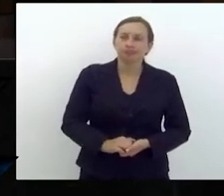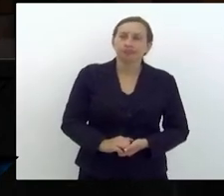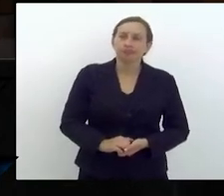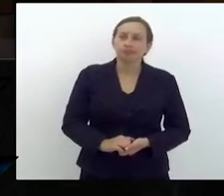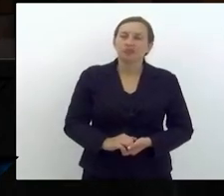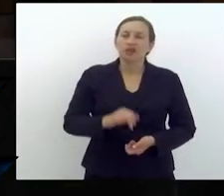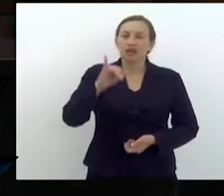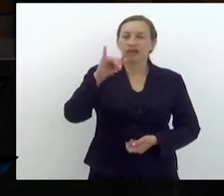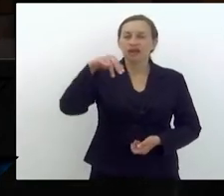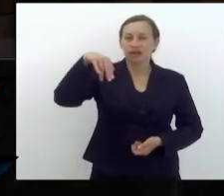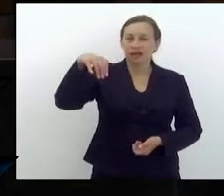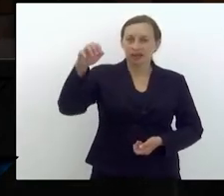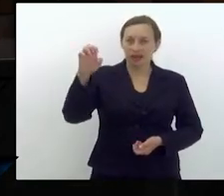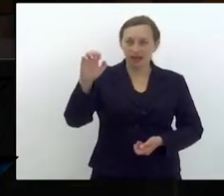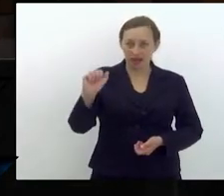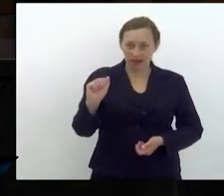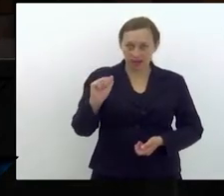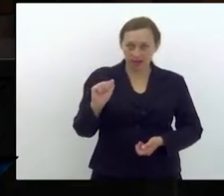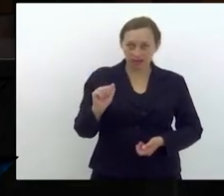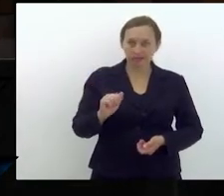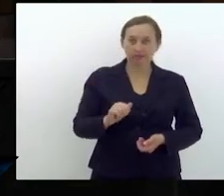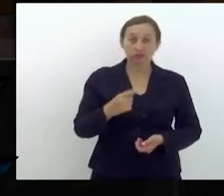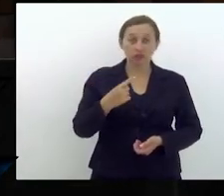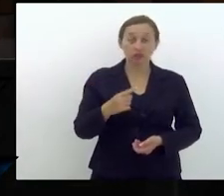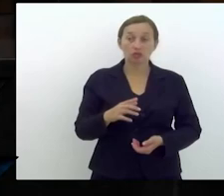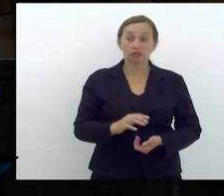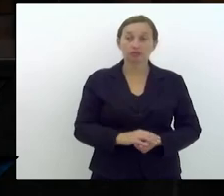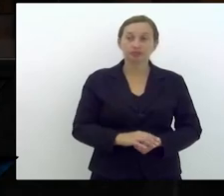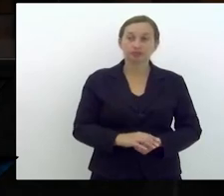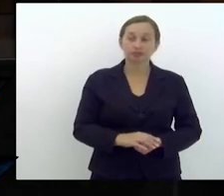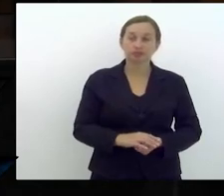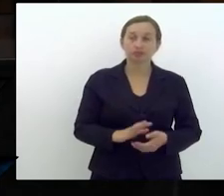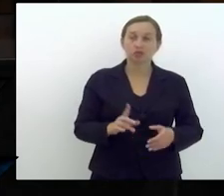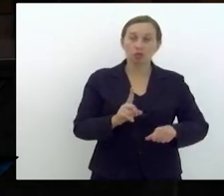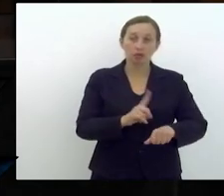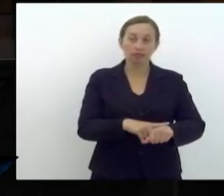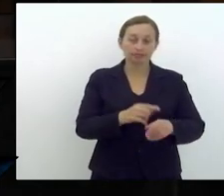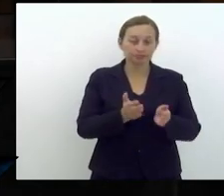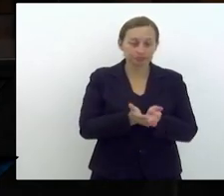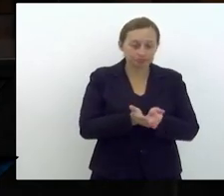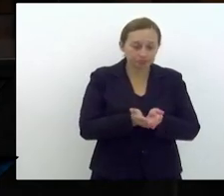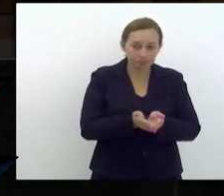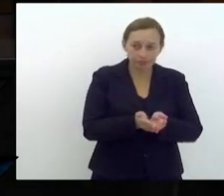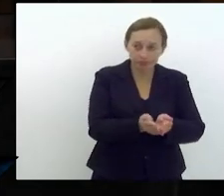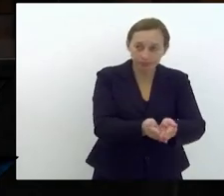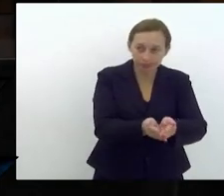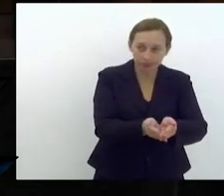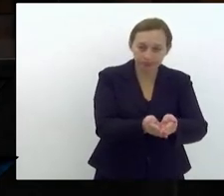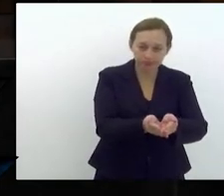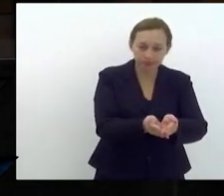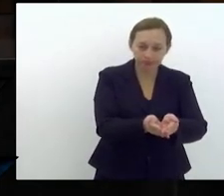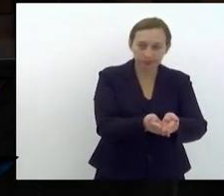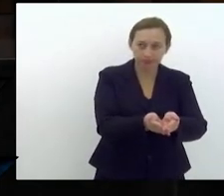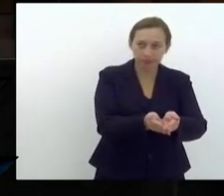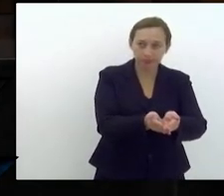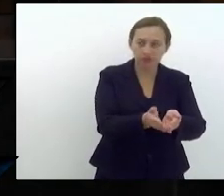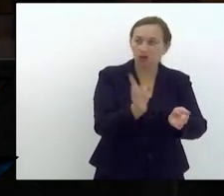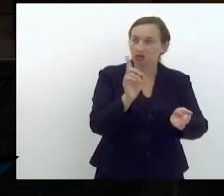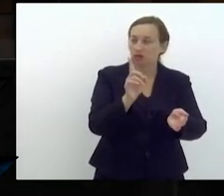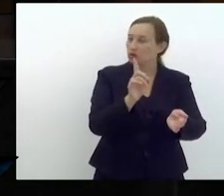o Inea quando esse navio encalhou não teria recebido